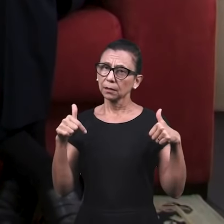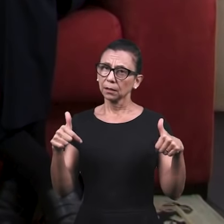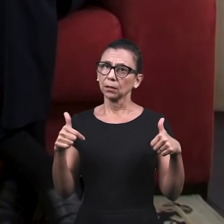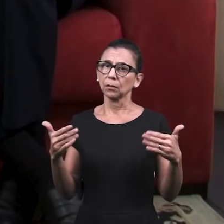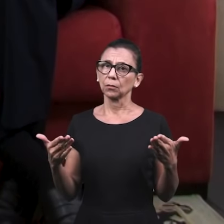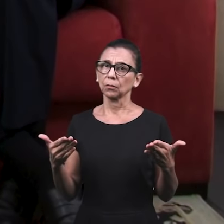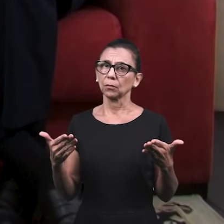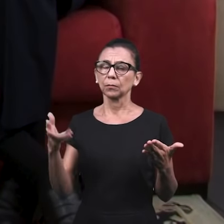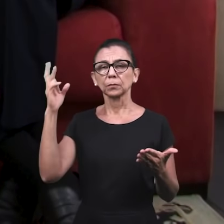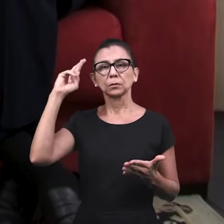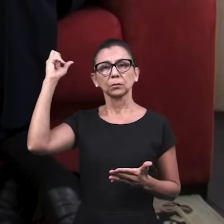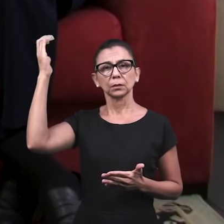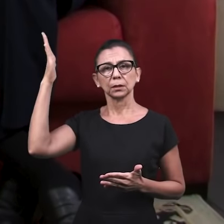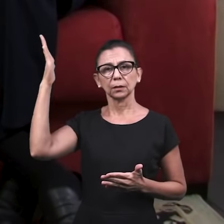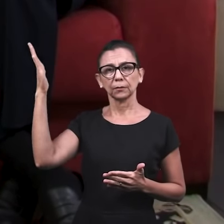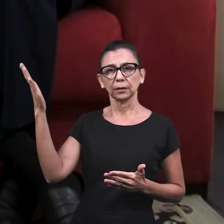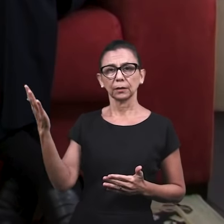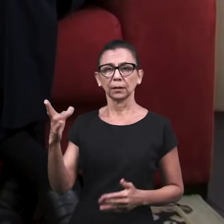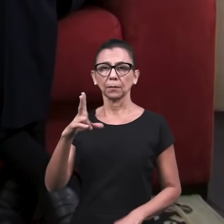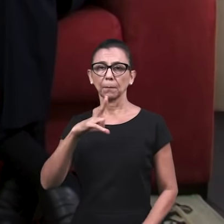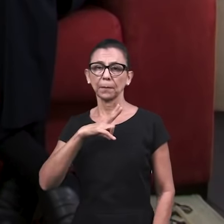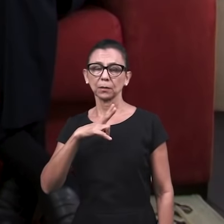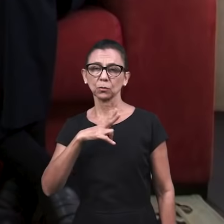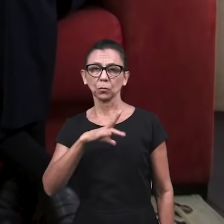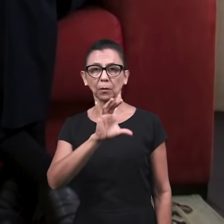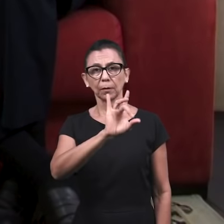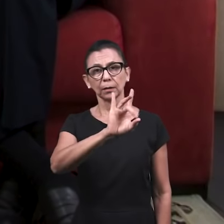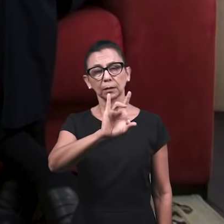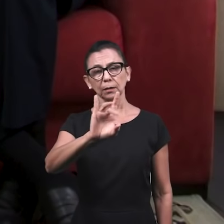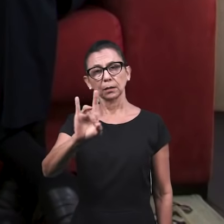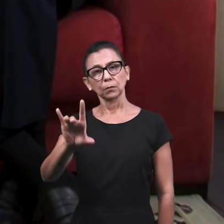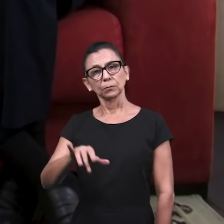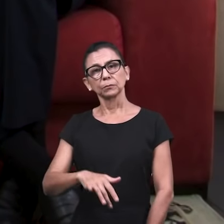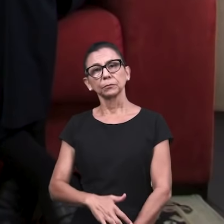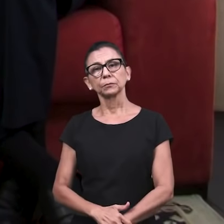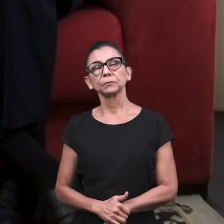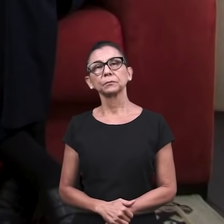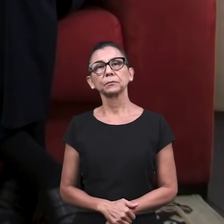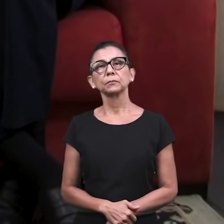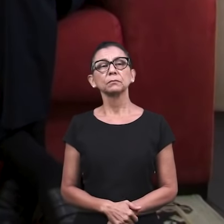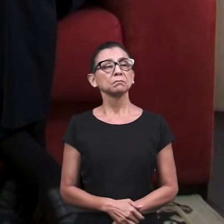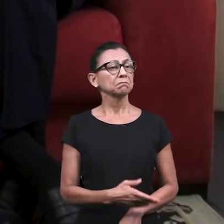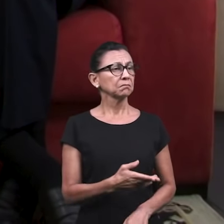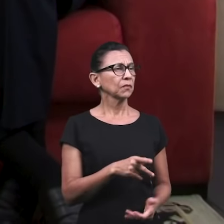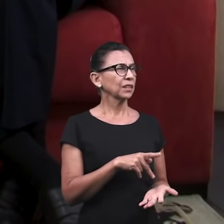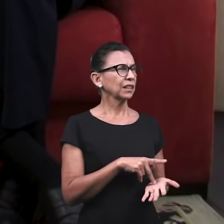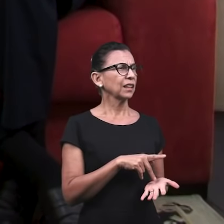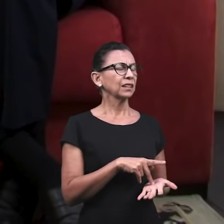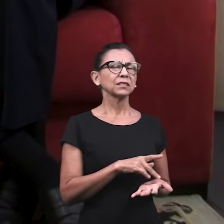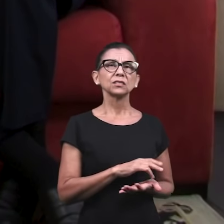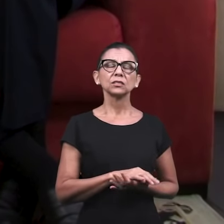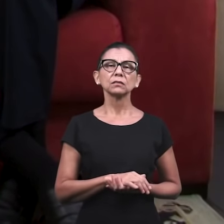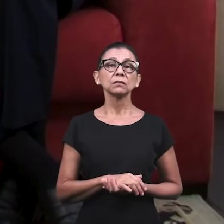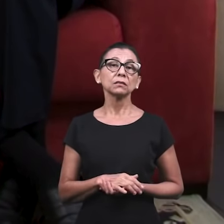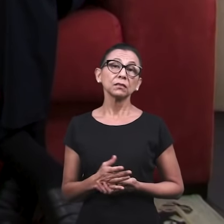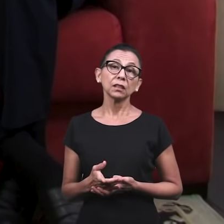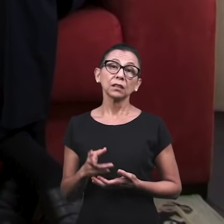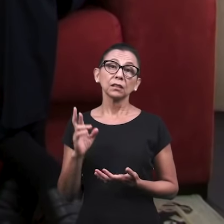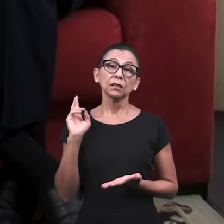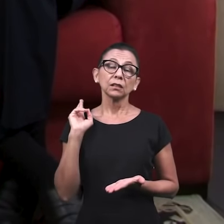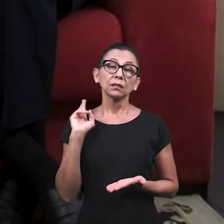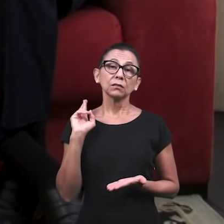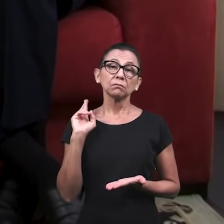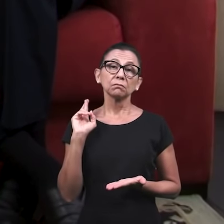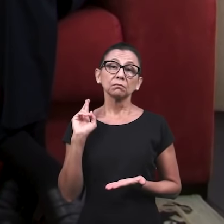que ele se revele particularmente a cada um de nós. É verdade, e com isso receber os benefícios,